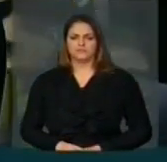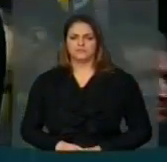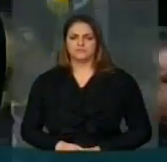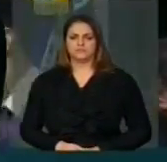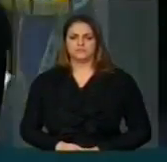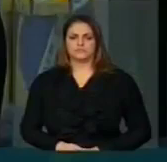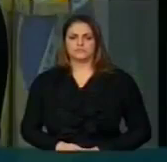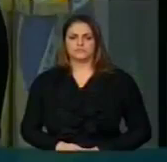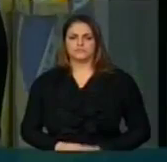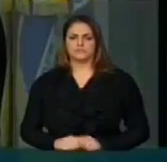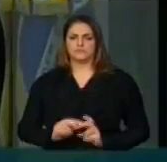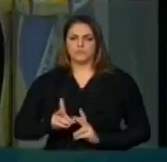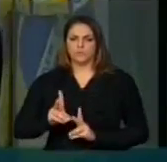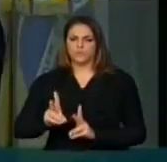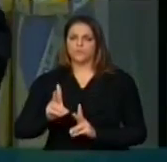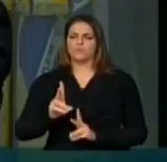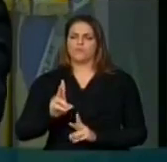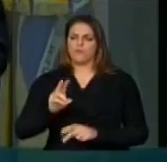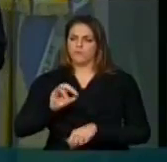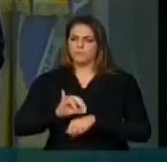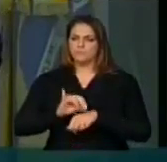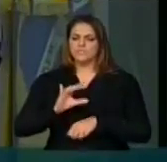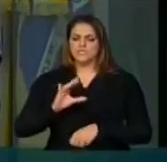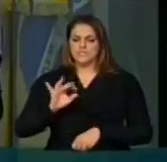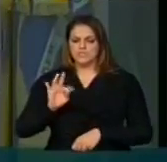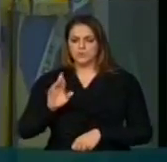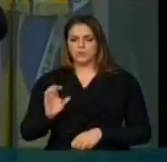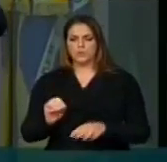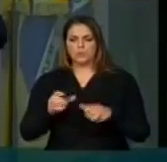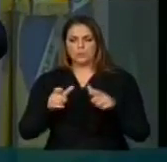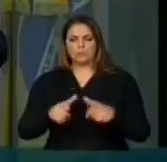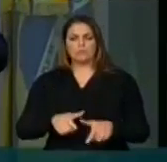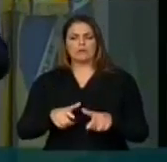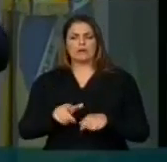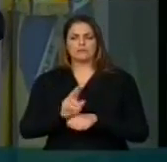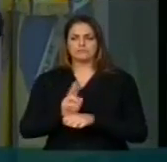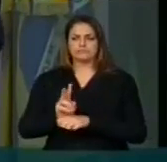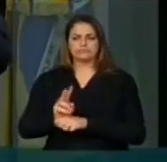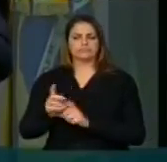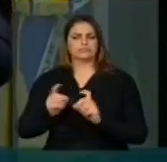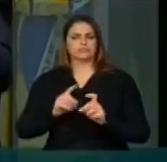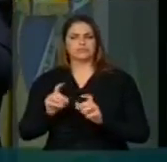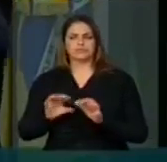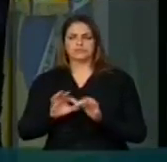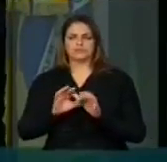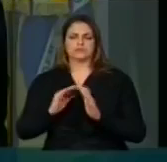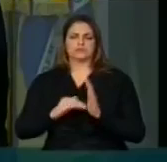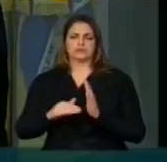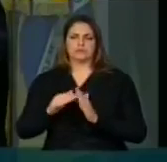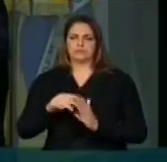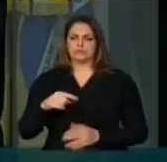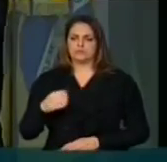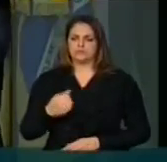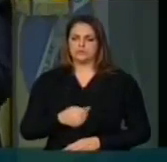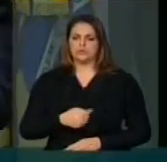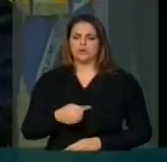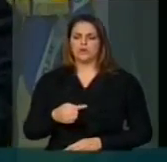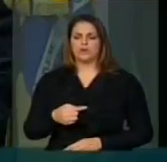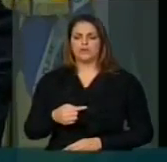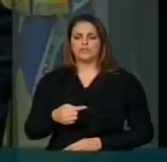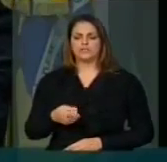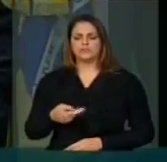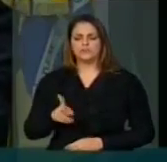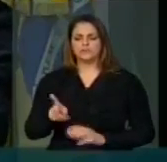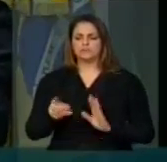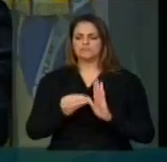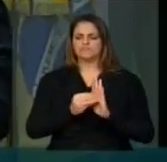esse centro porque ele é fundamental para que a gente possa, democraticamente, assegurando o direito dos movimentos sociais, dos